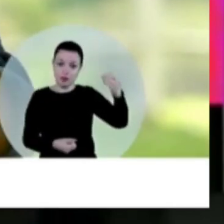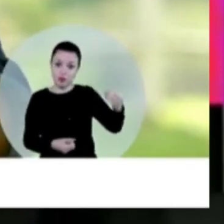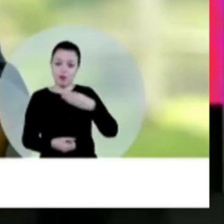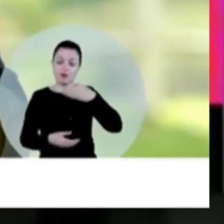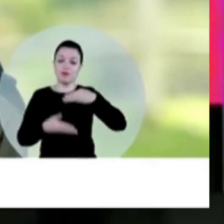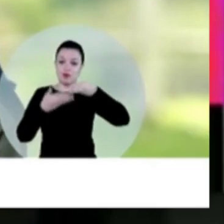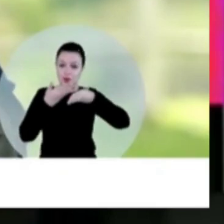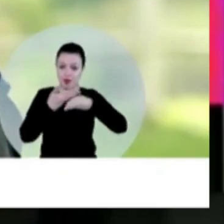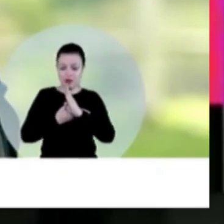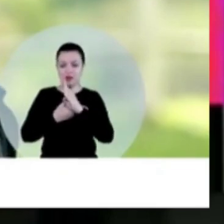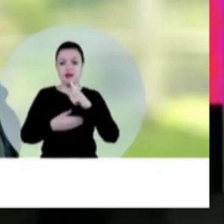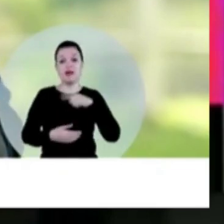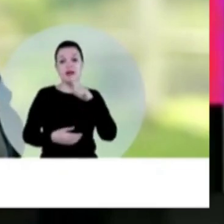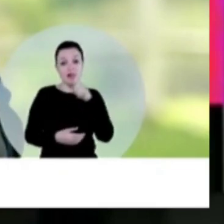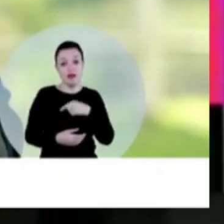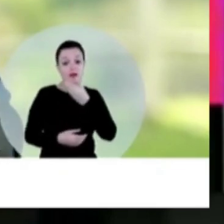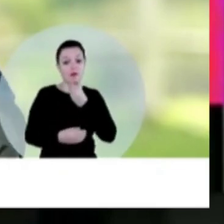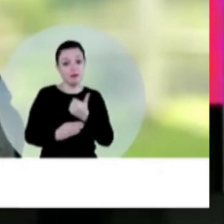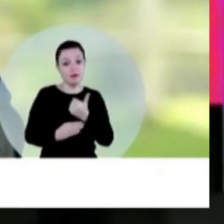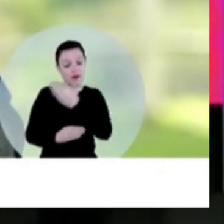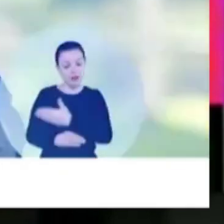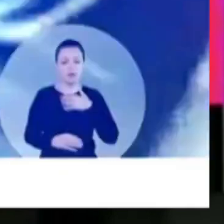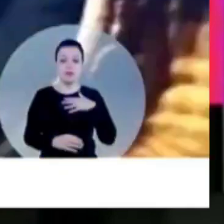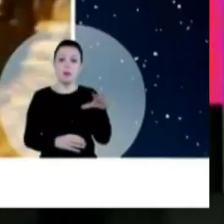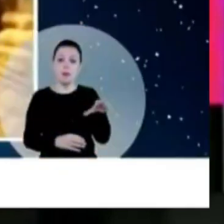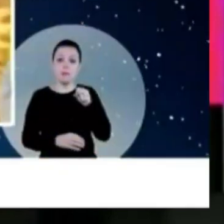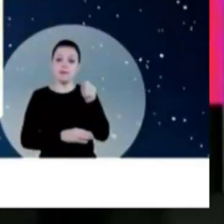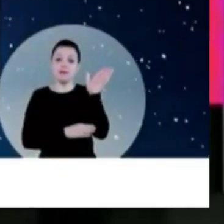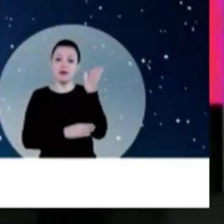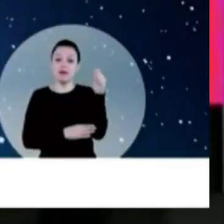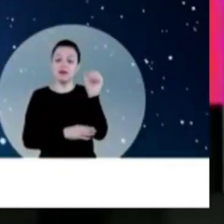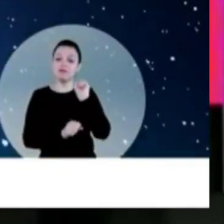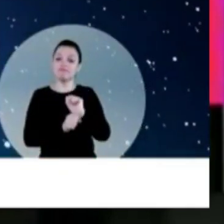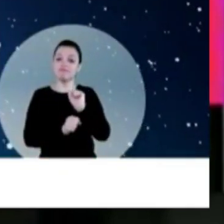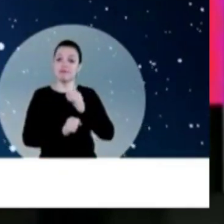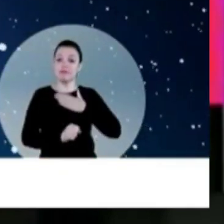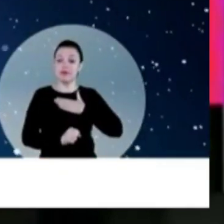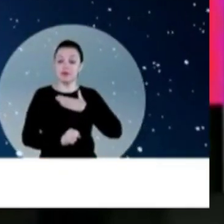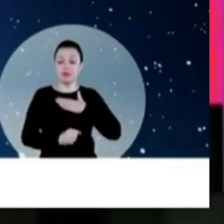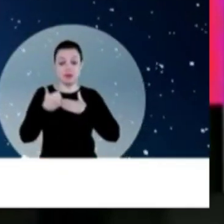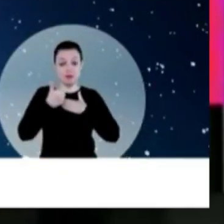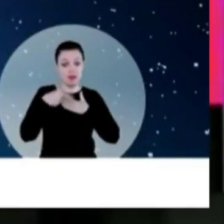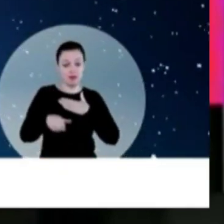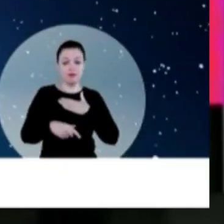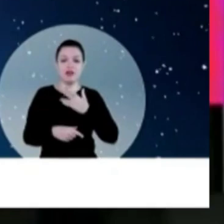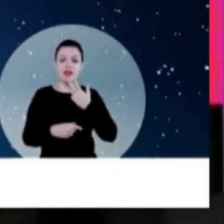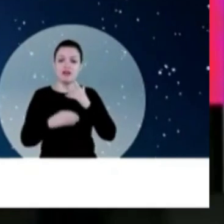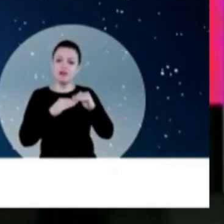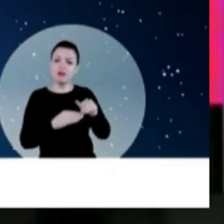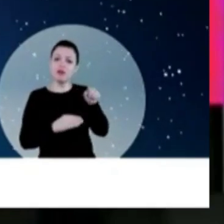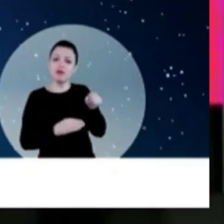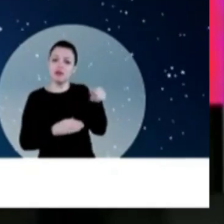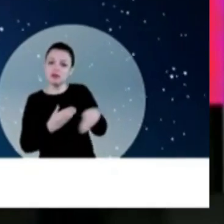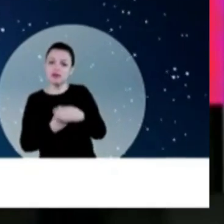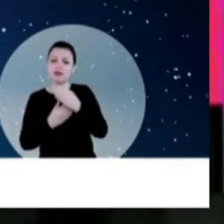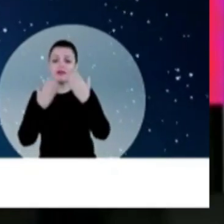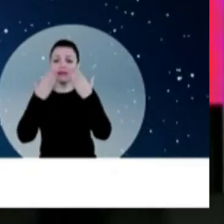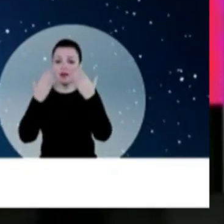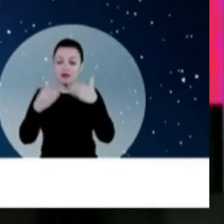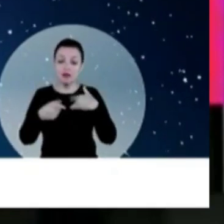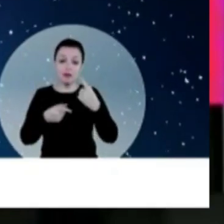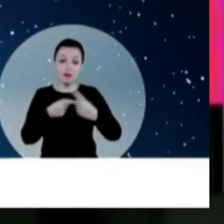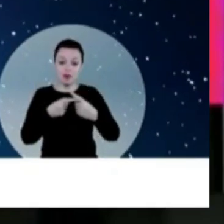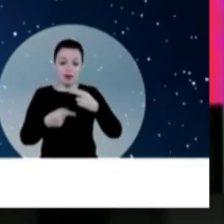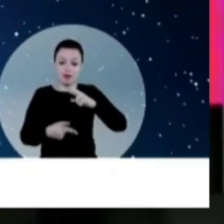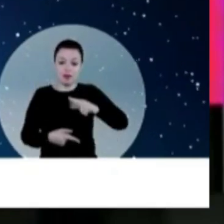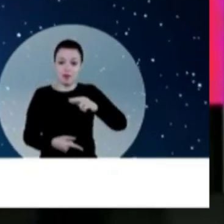novo comandante da estação espacial, que era o Pavel, que estava comigo. Peguei a bandeira do Brasil, fiquei esperando minha vez. Ele olhou e falou assim: você vai na frente, porque não é você